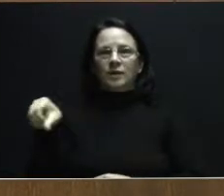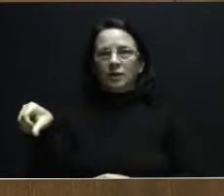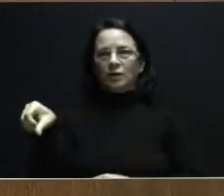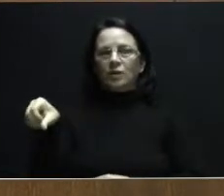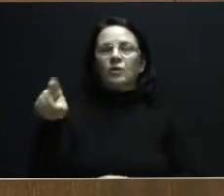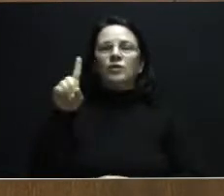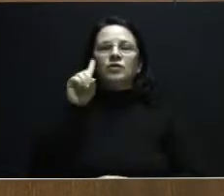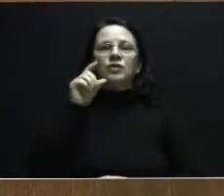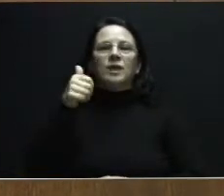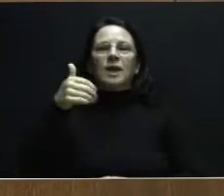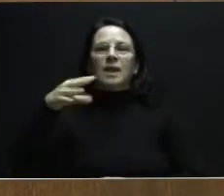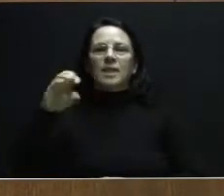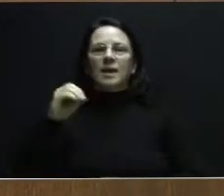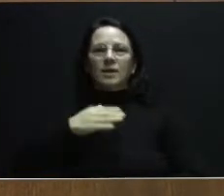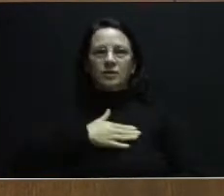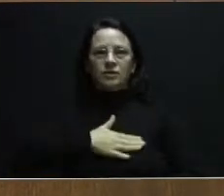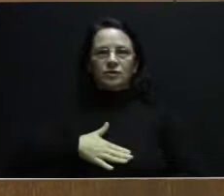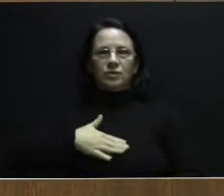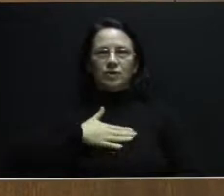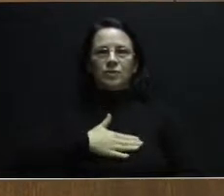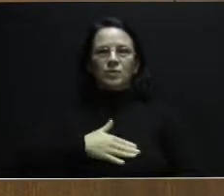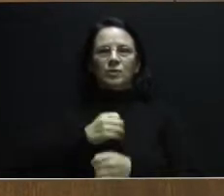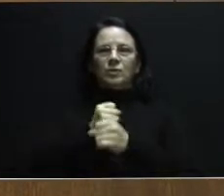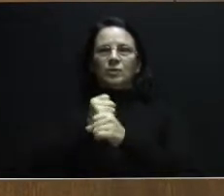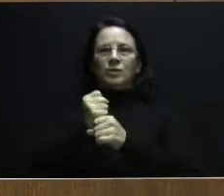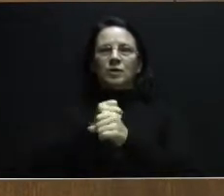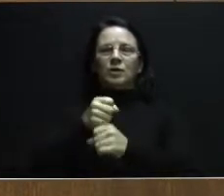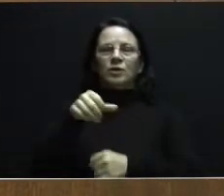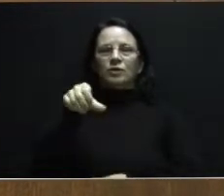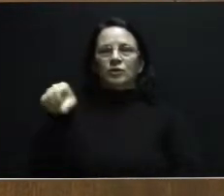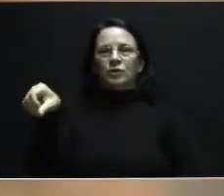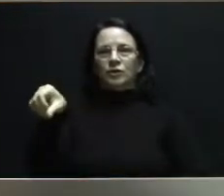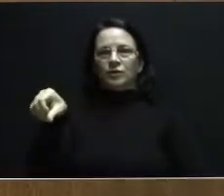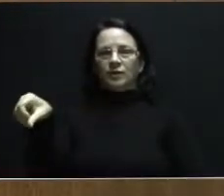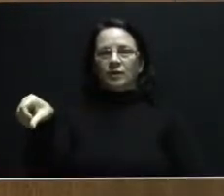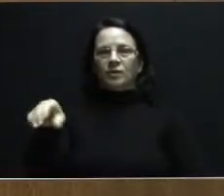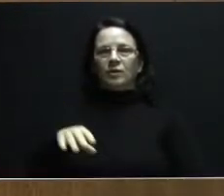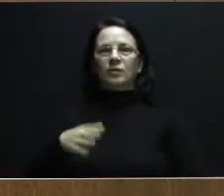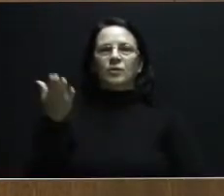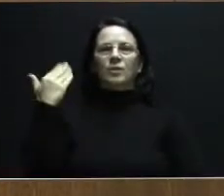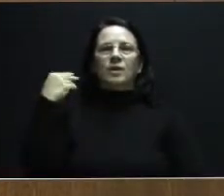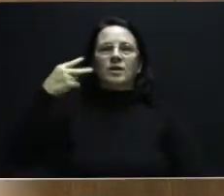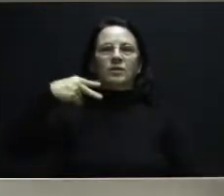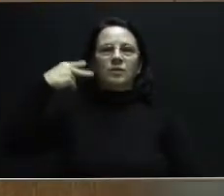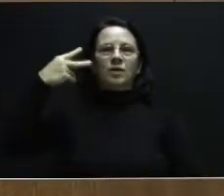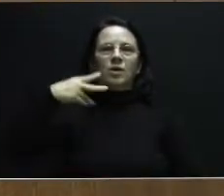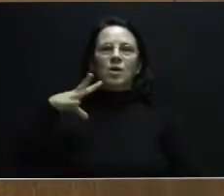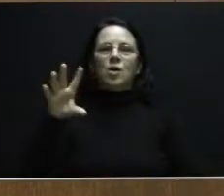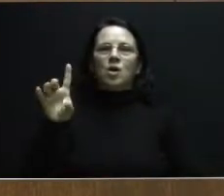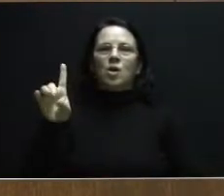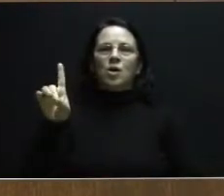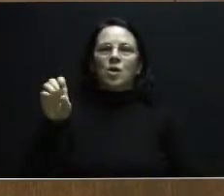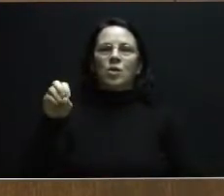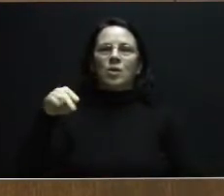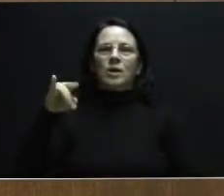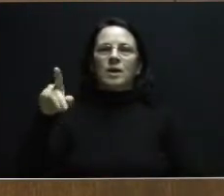99/1999, de 10 de agosto de 1999, de autoria do ex-vereador Donizete Tavares do